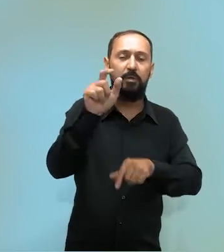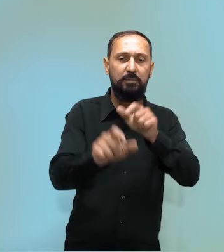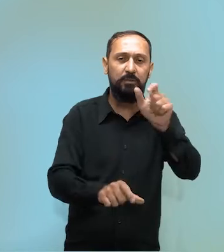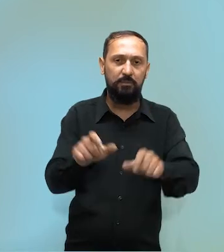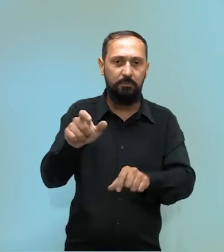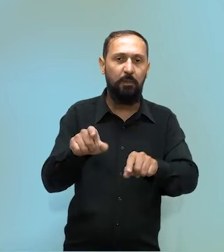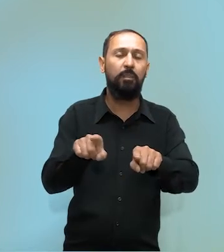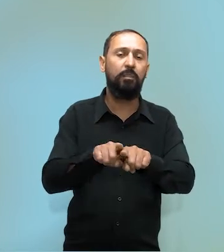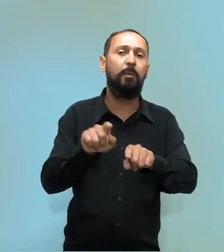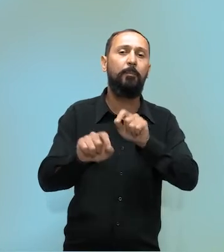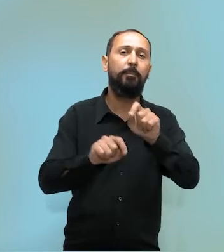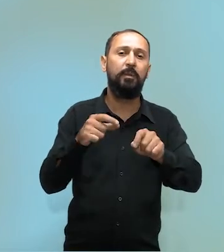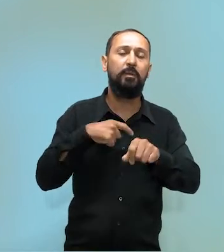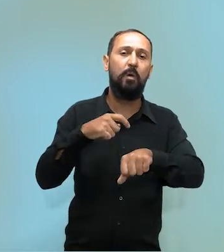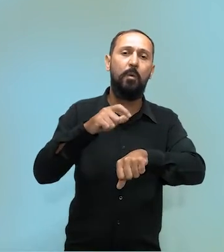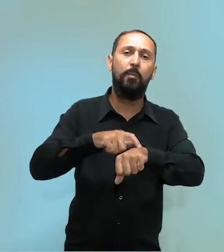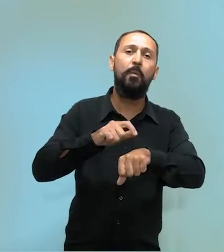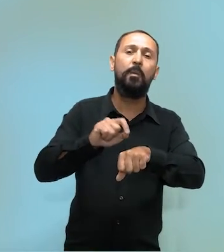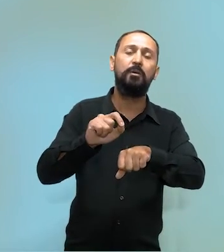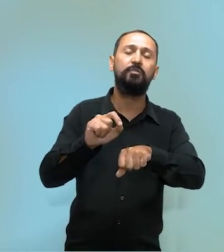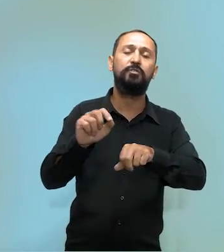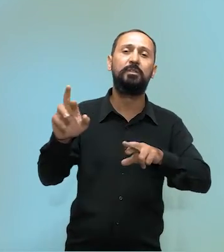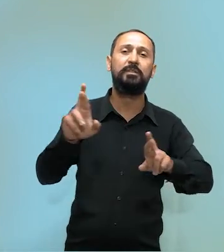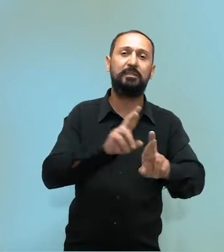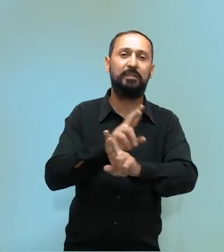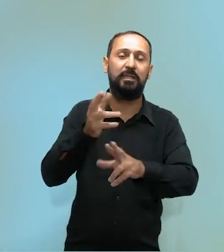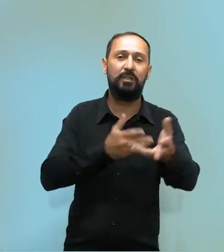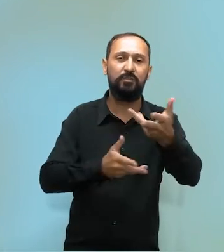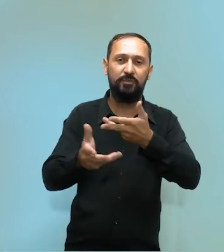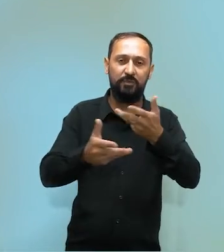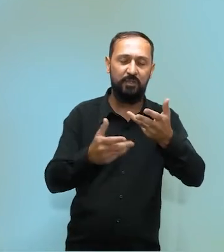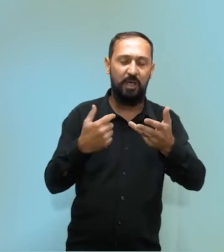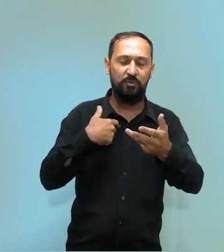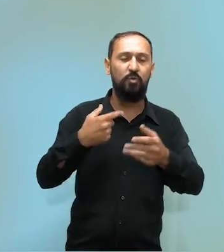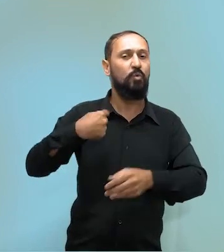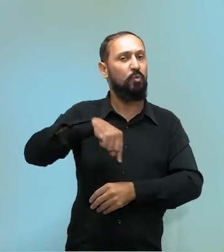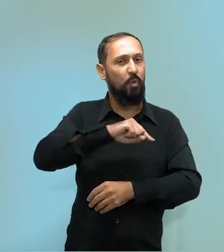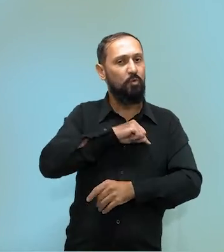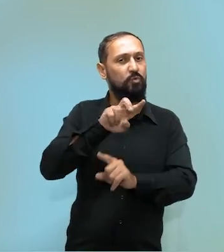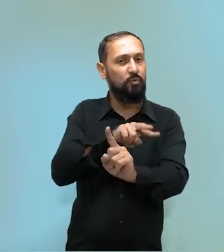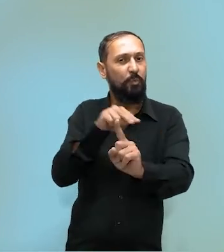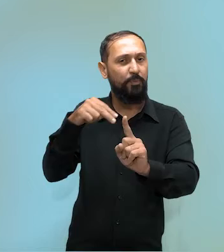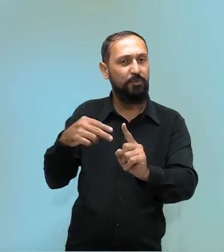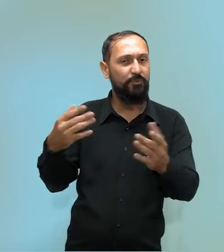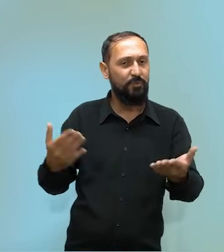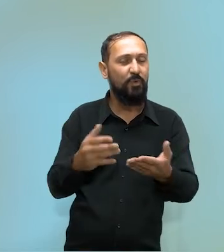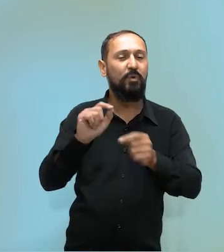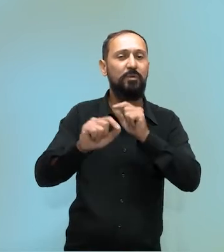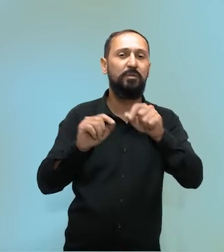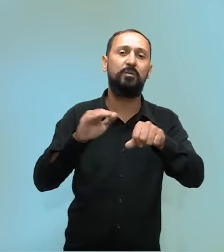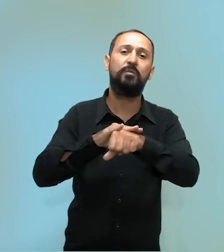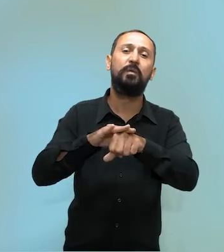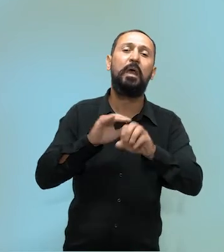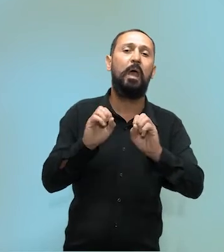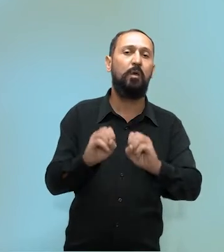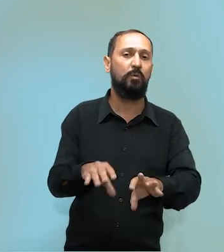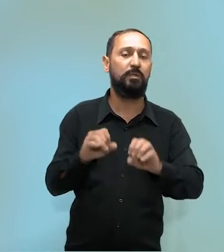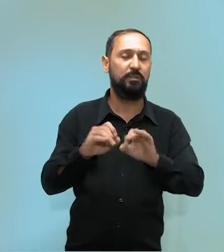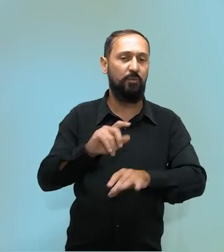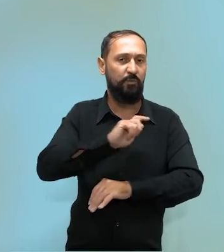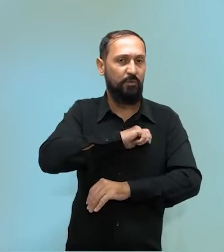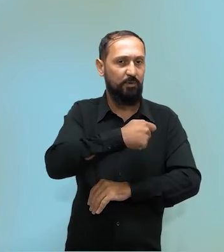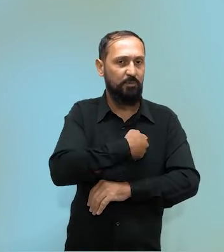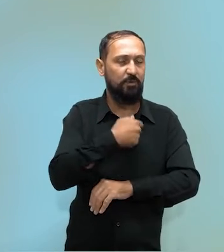e os cidadãos, a gente também tem o nosso momento interatividade aqui no Ponto de Vista. Sobre o tema de hoje, a